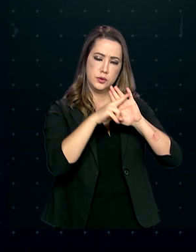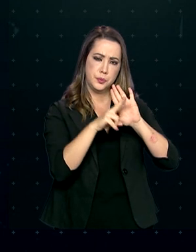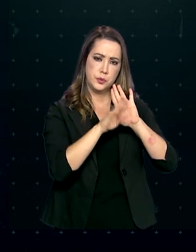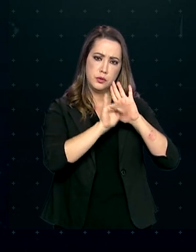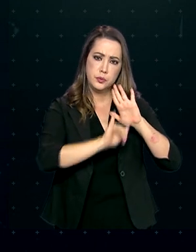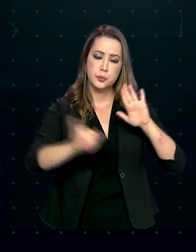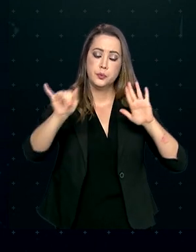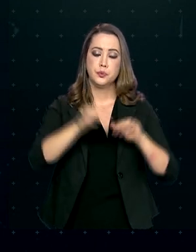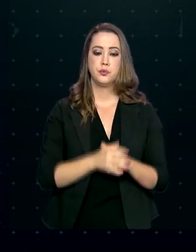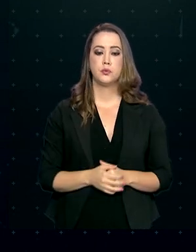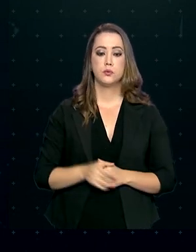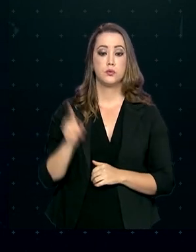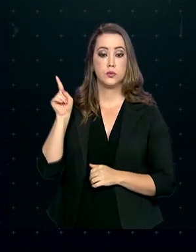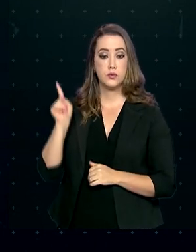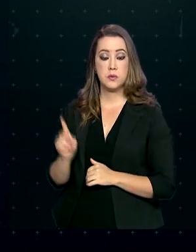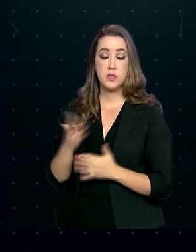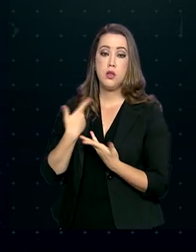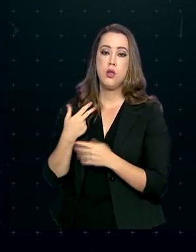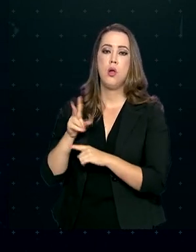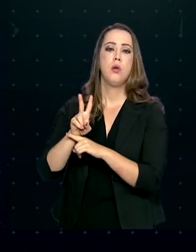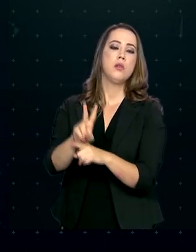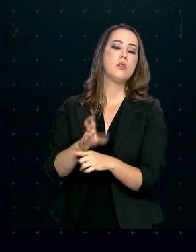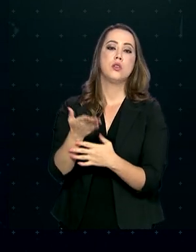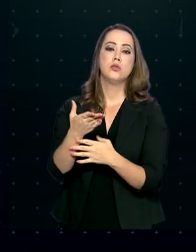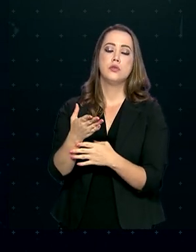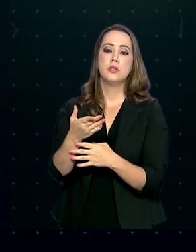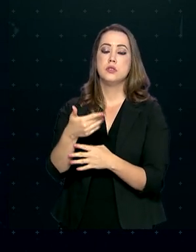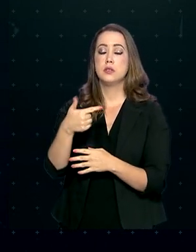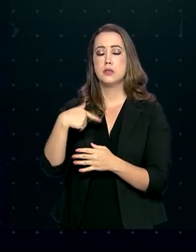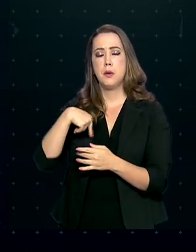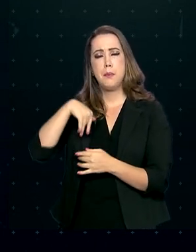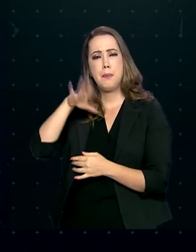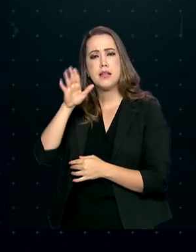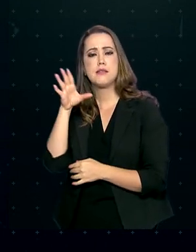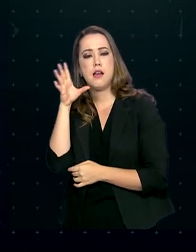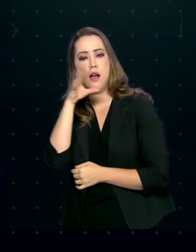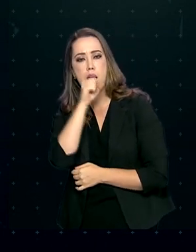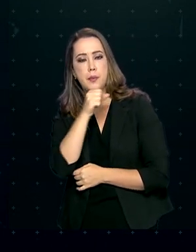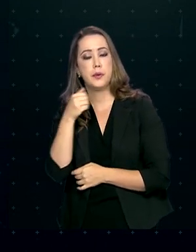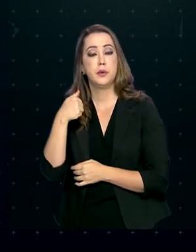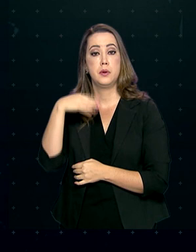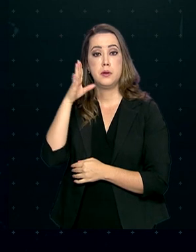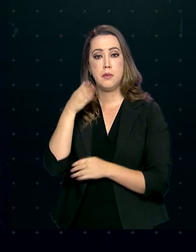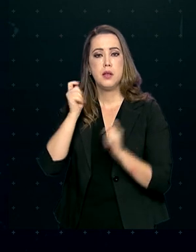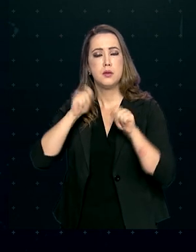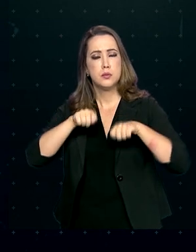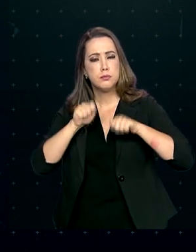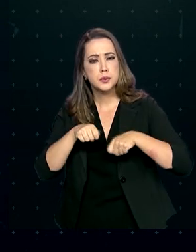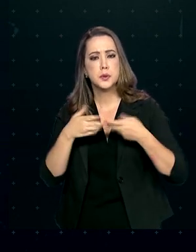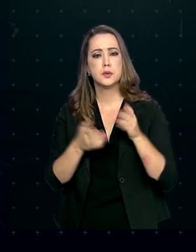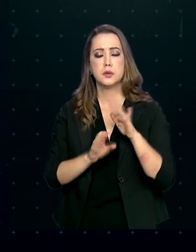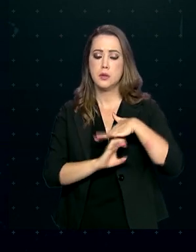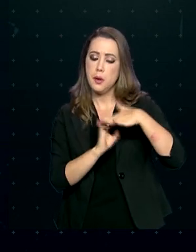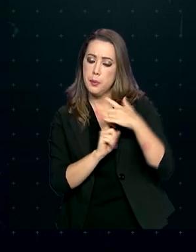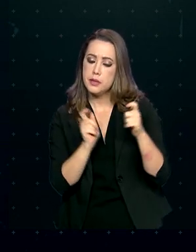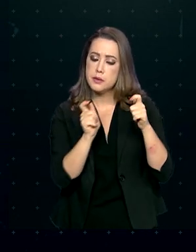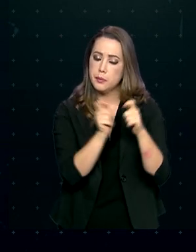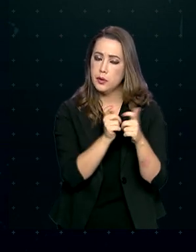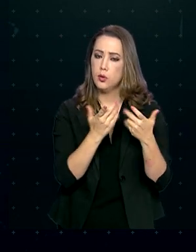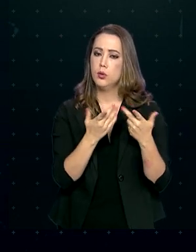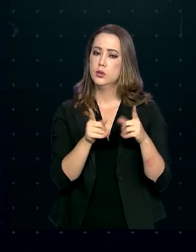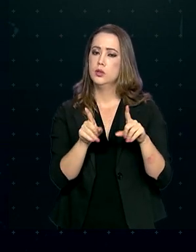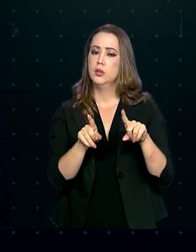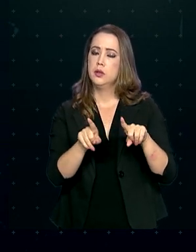Emergencial de Acesso ao Crédito, que garante dinheiro mais rápido e mais acessível às pequenas e médias